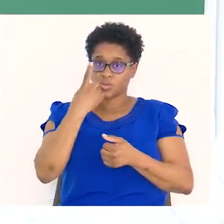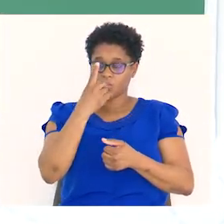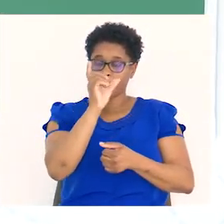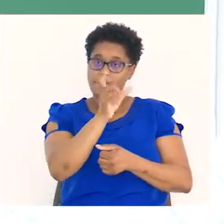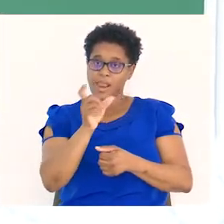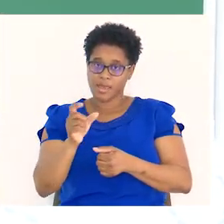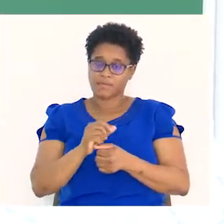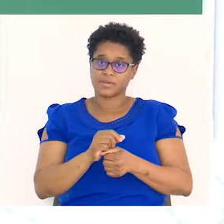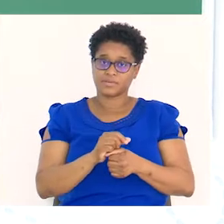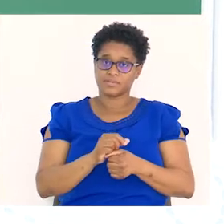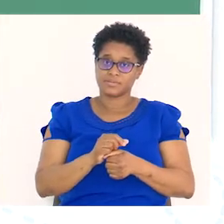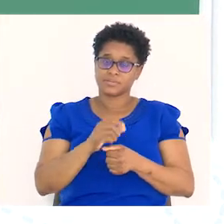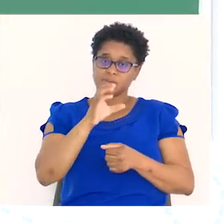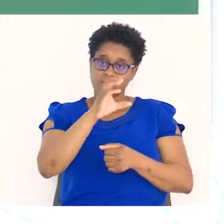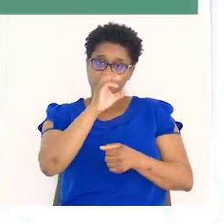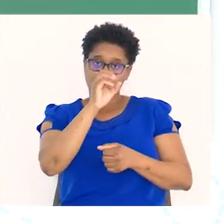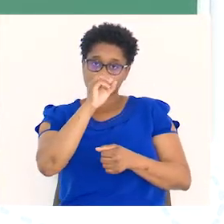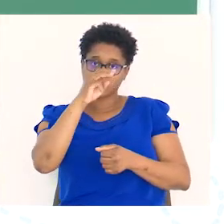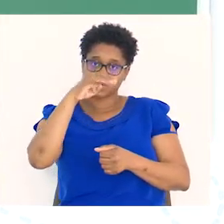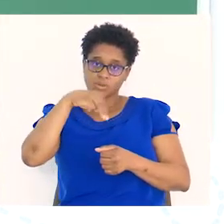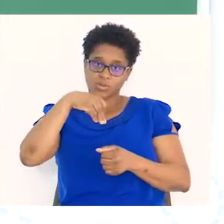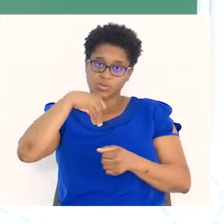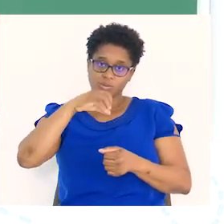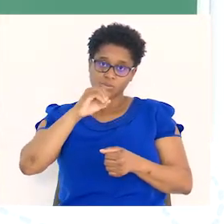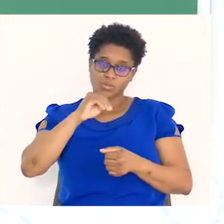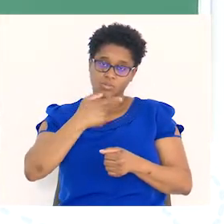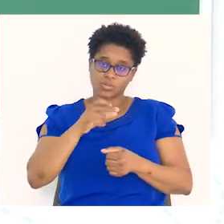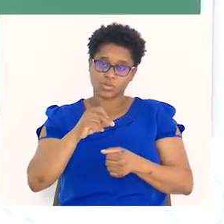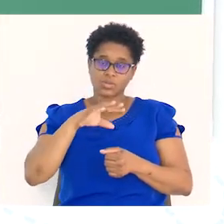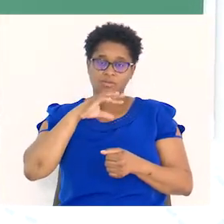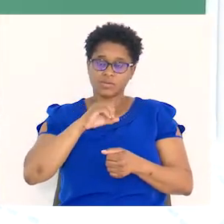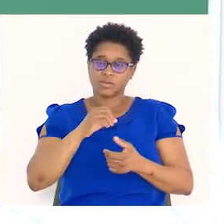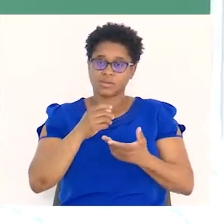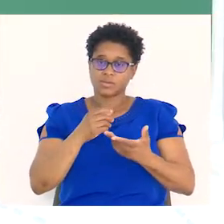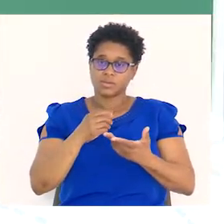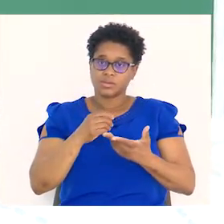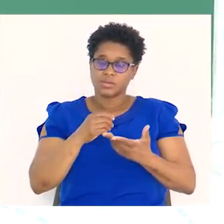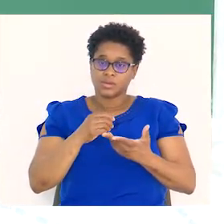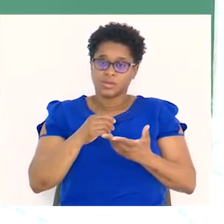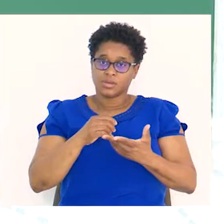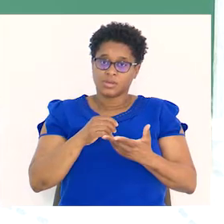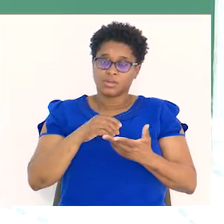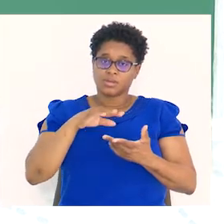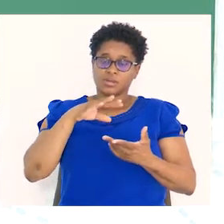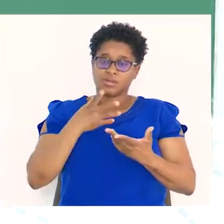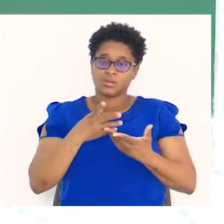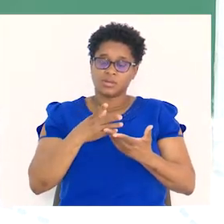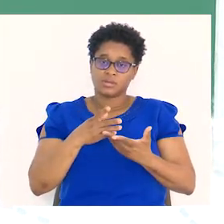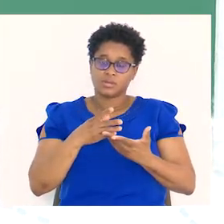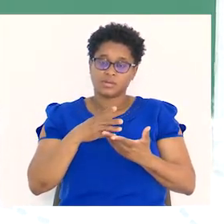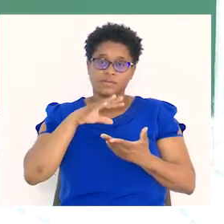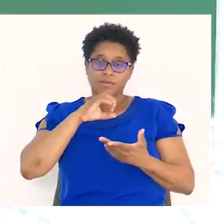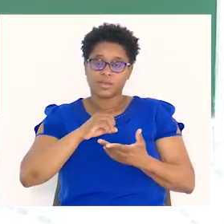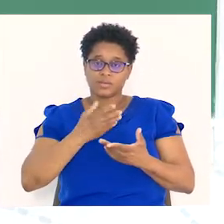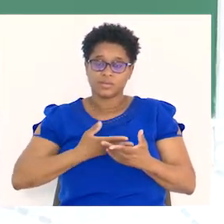3 elementos únicos, uma palavra composta. Então, filho de algo é